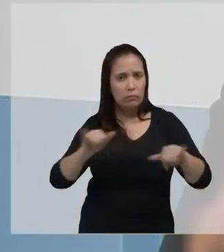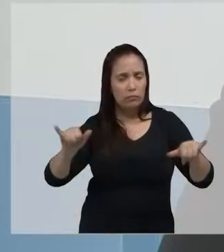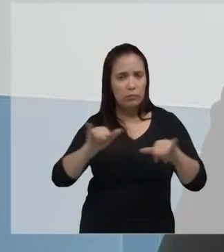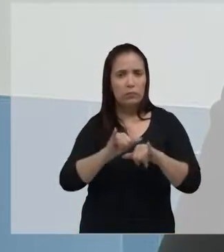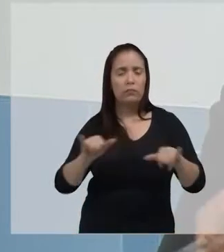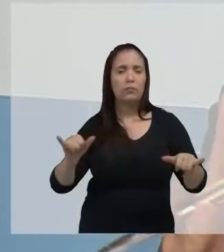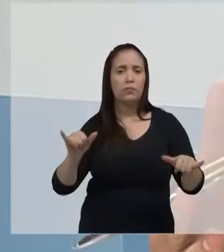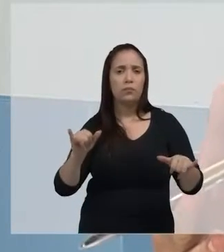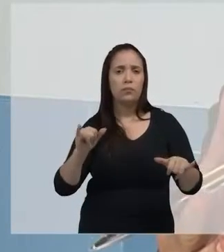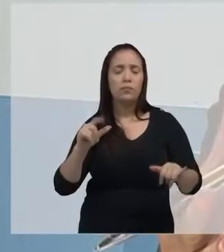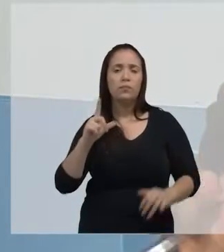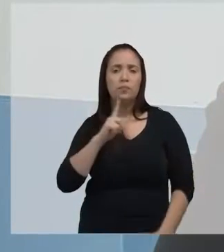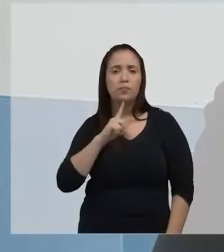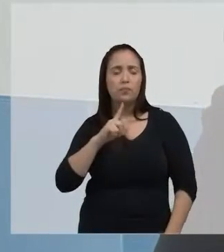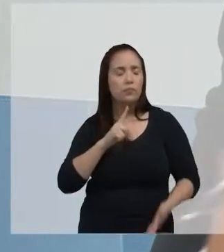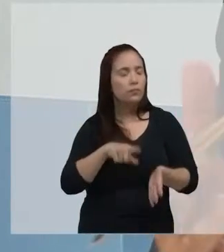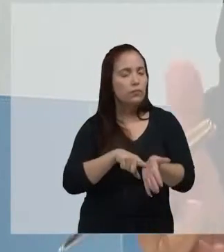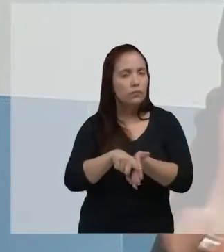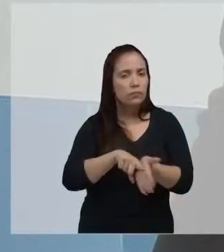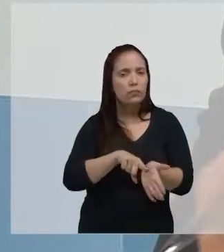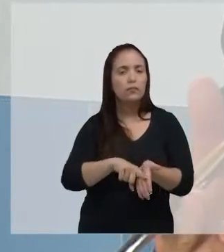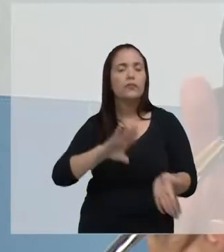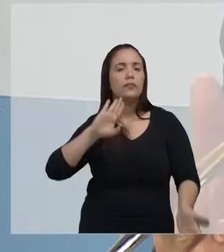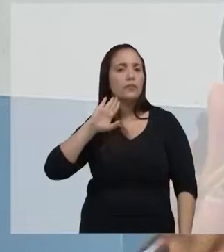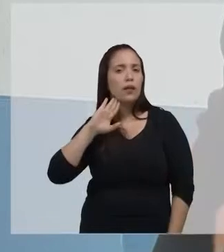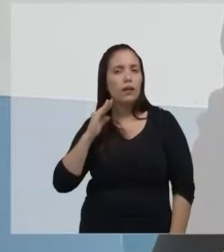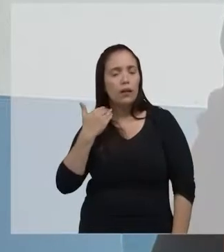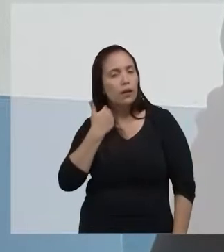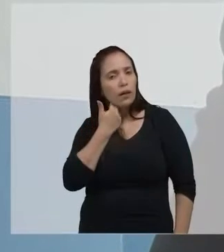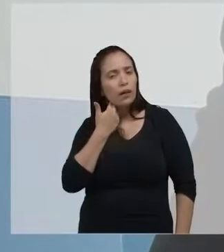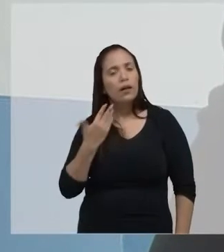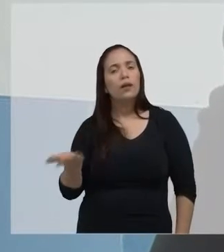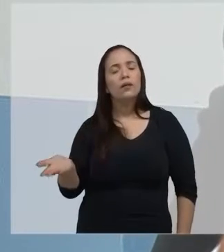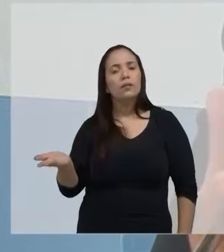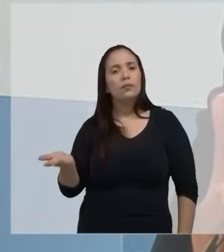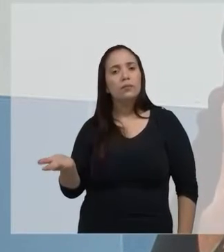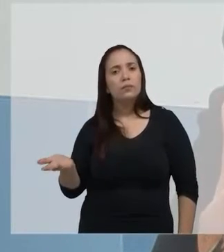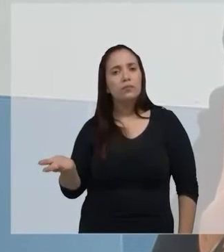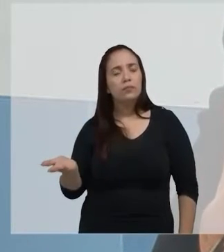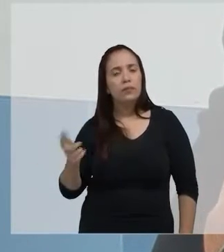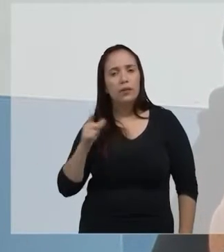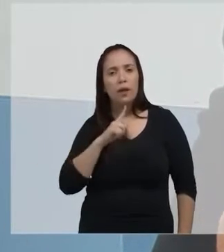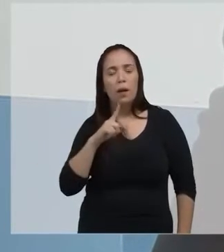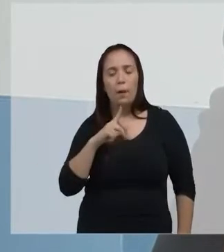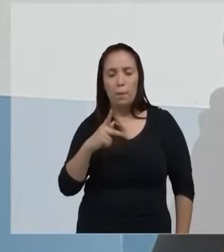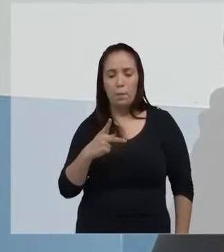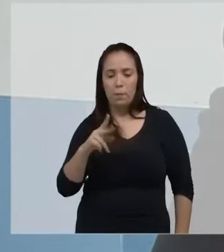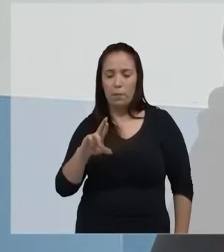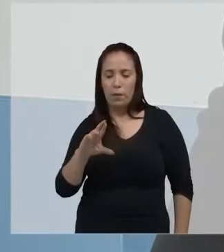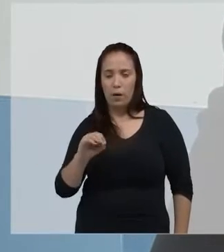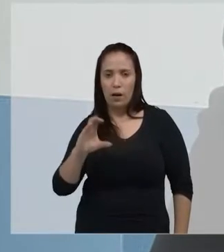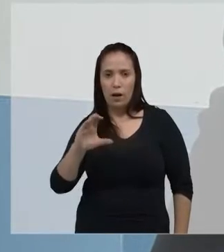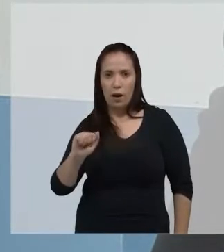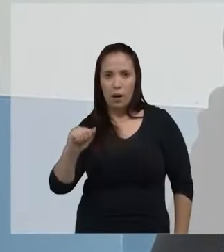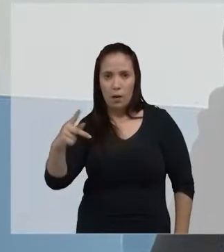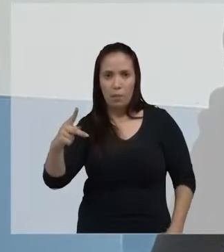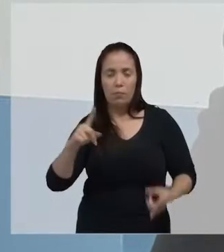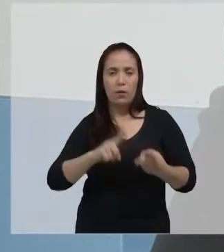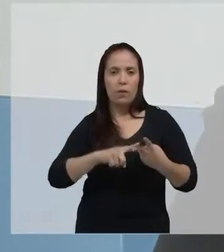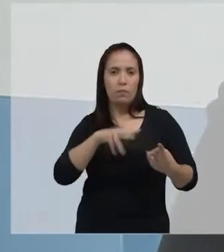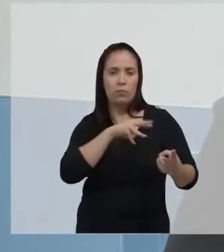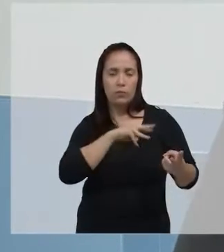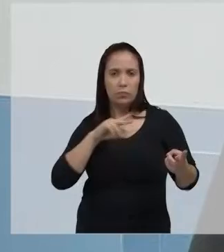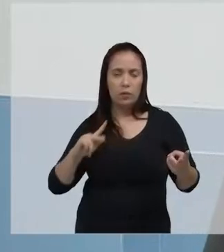e auditores e pessoas, investigadores e delegados e o pessoal da Procap, Ministério